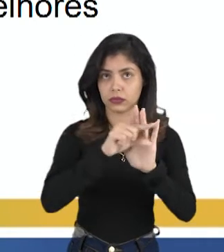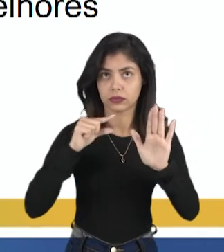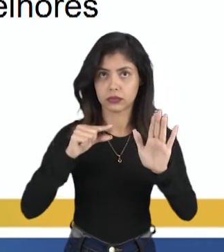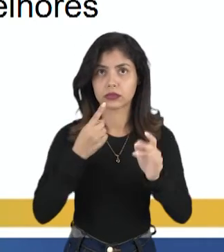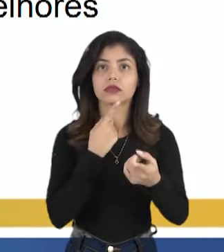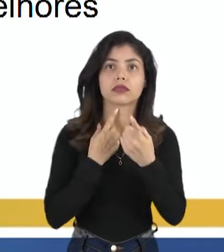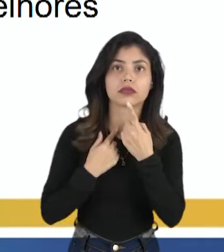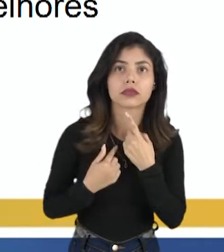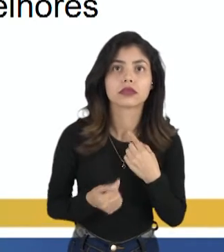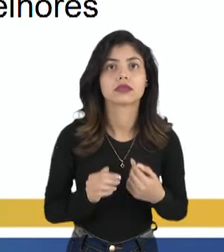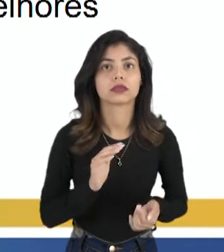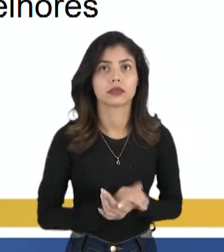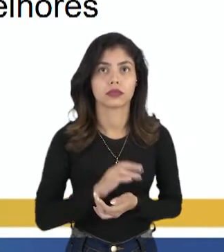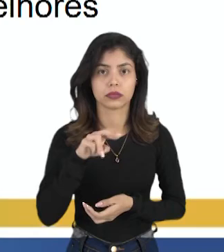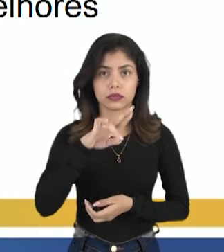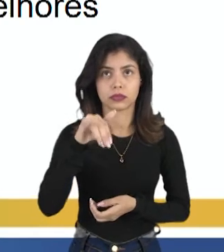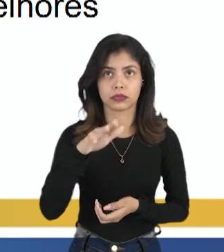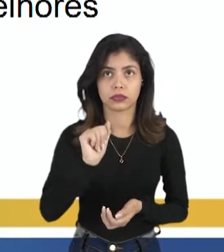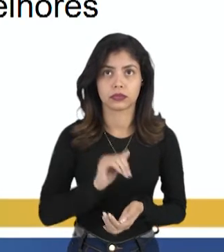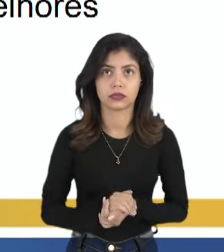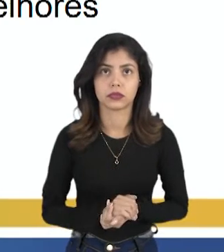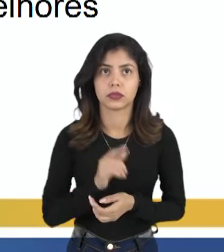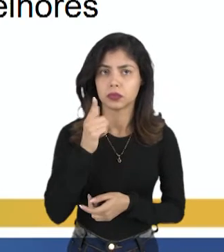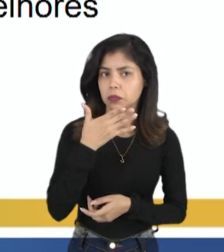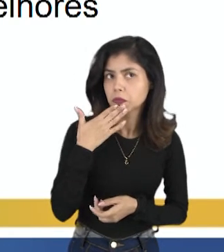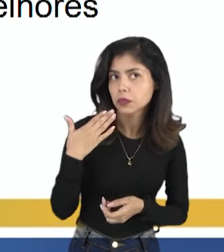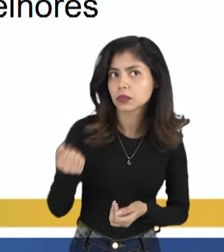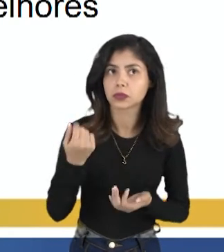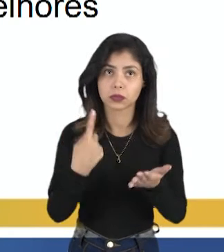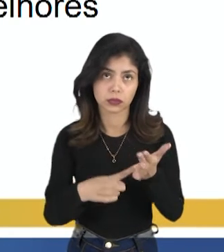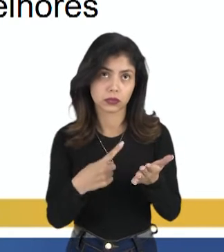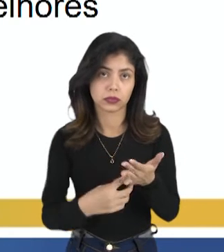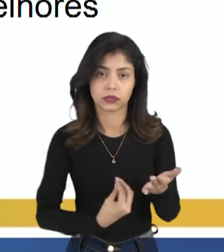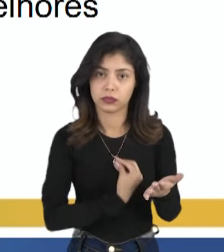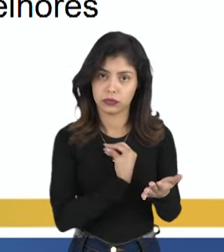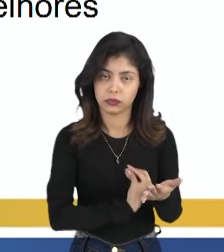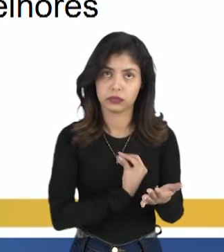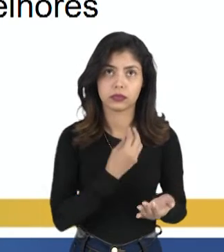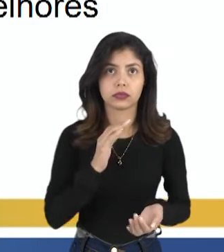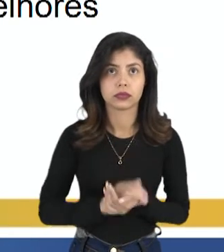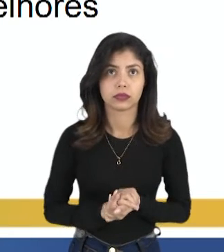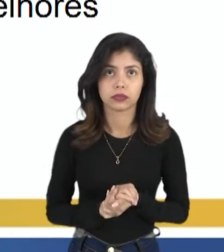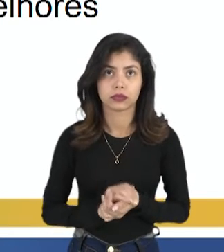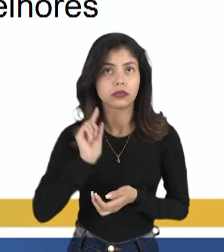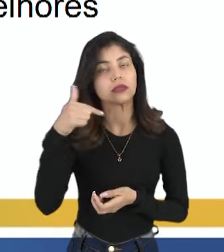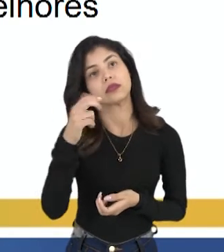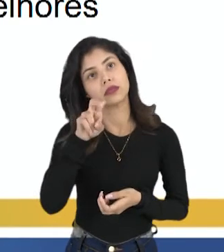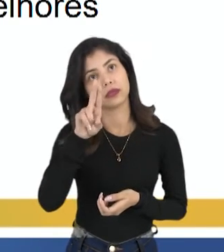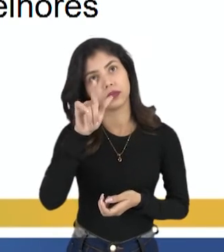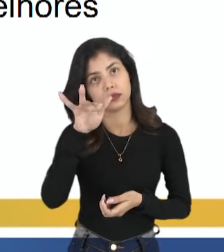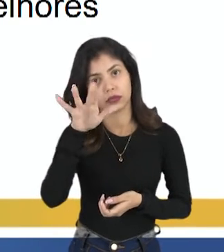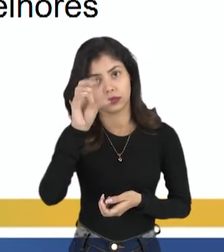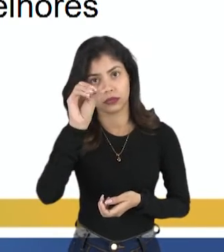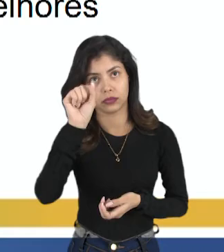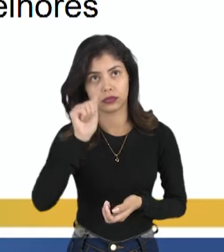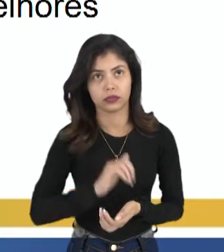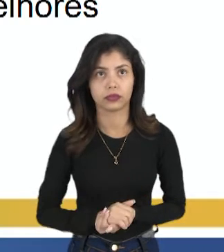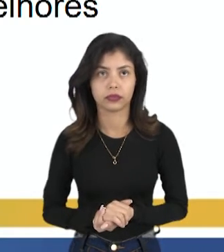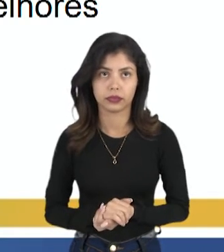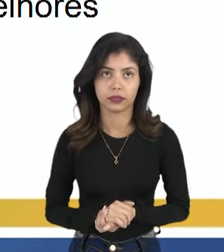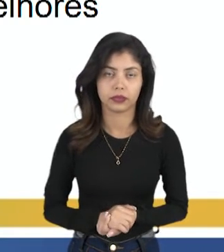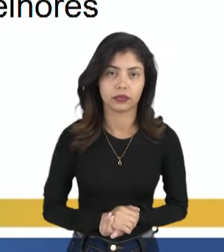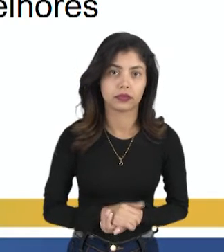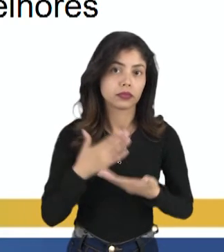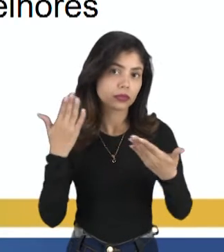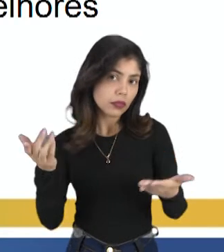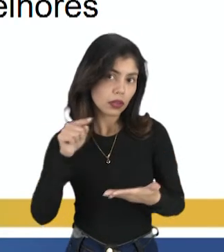o desejo de Mujica por melhores condições da vida para os